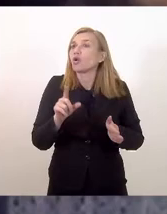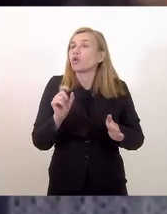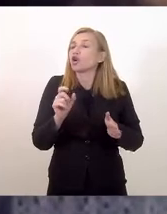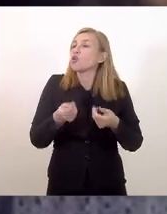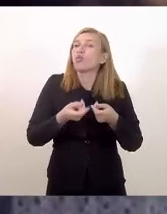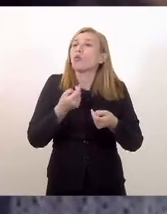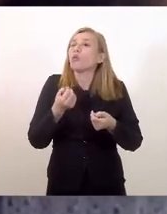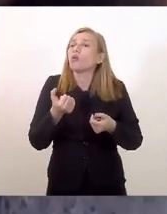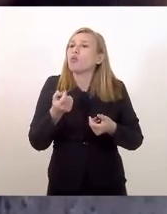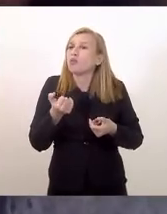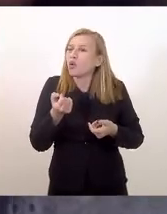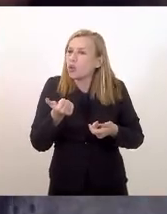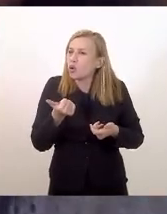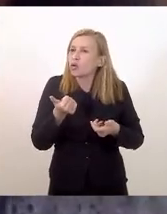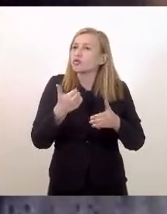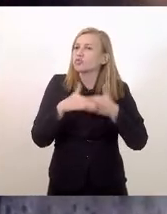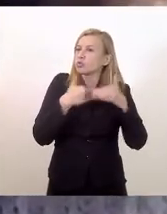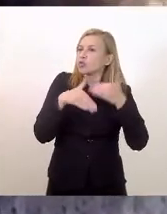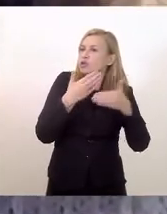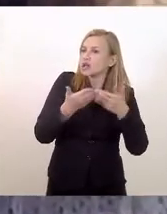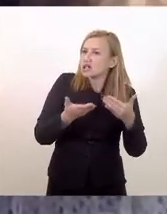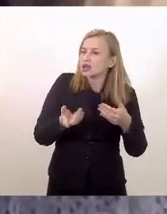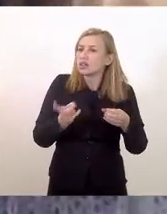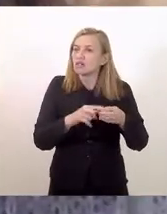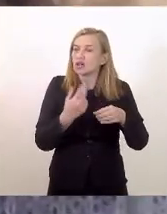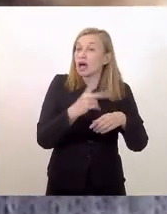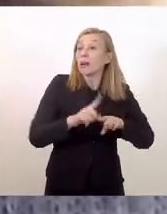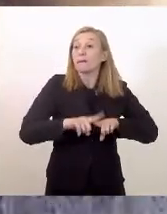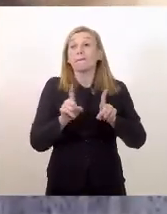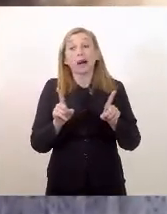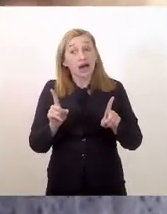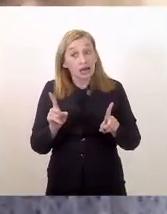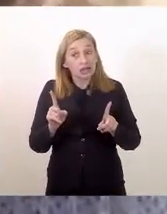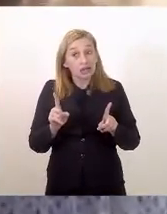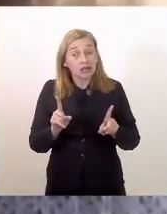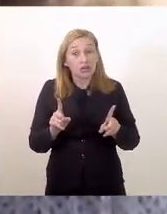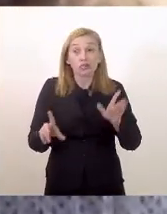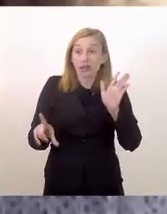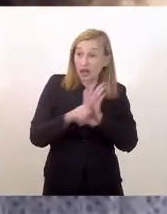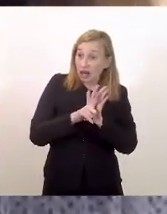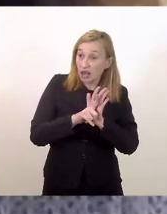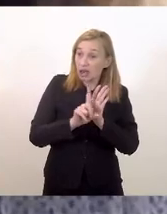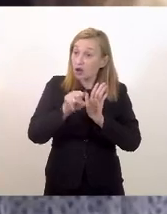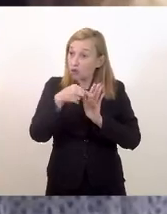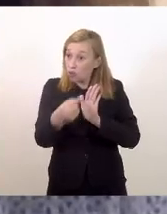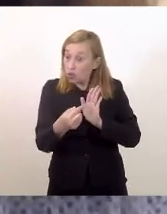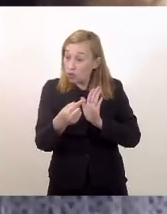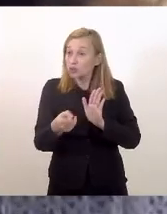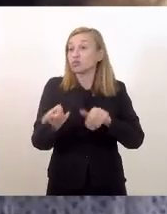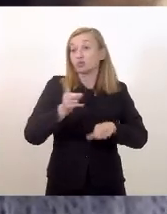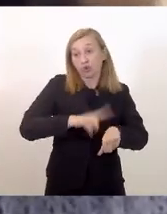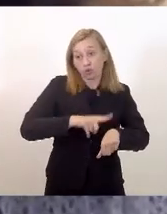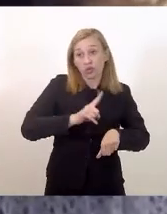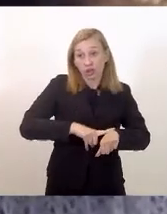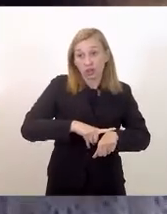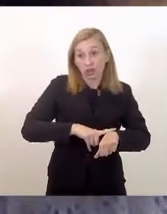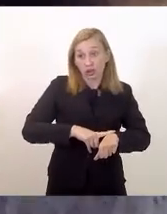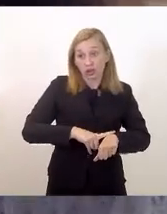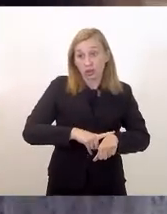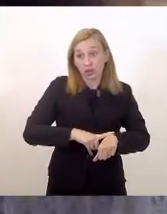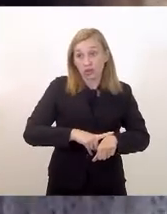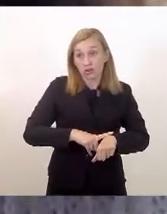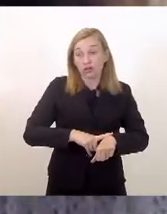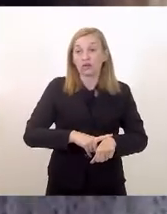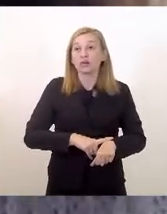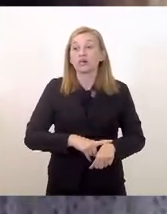pouco o processo de retorno dele, mas é algo que trarei uma outra sessão em um outro momento. Acho que esse PL